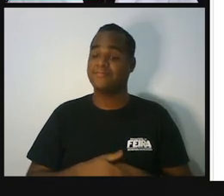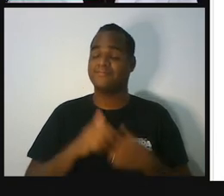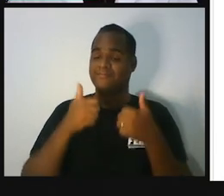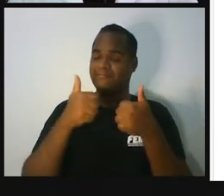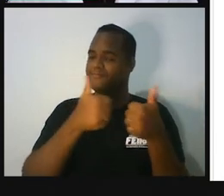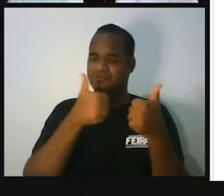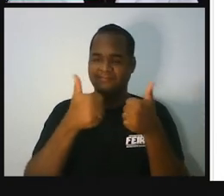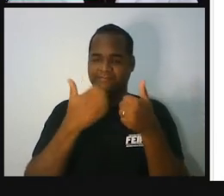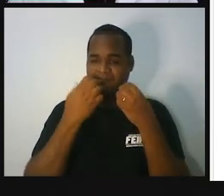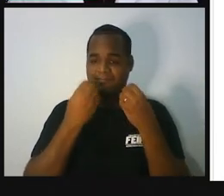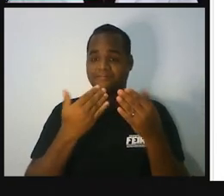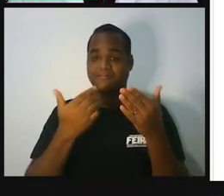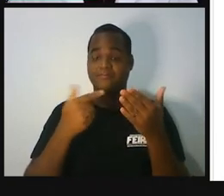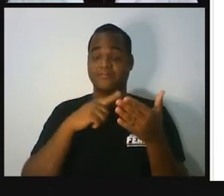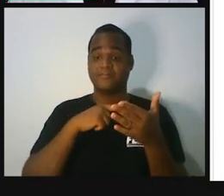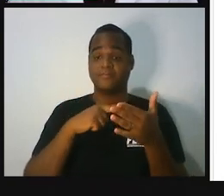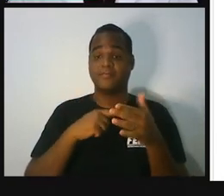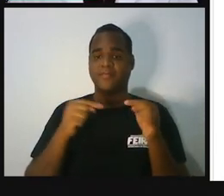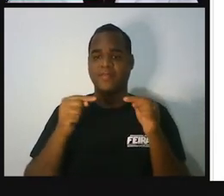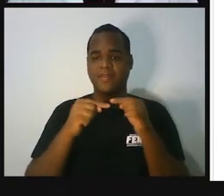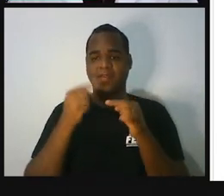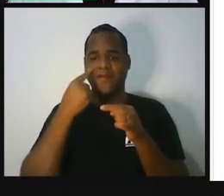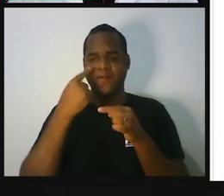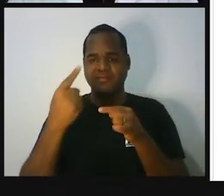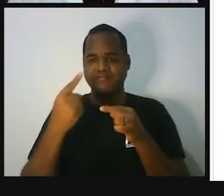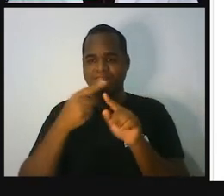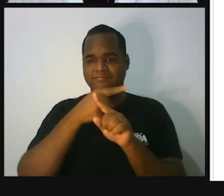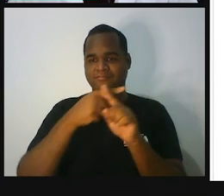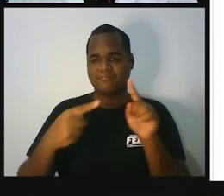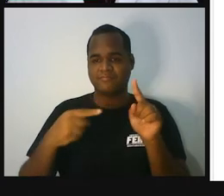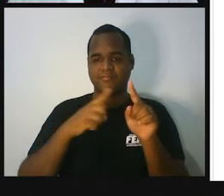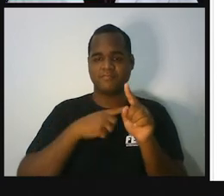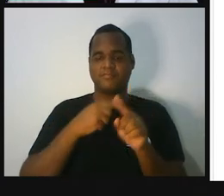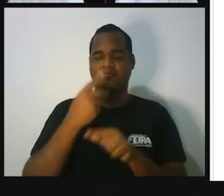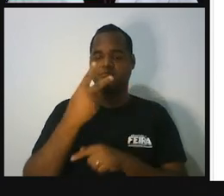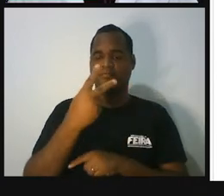beleza não é essa fatia zinha aqui ó